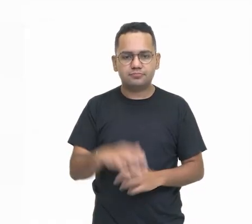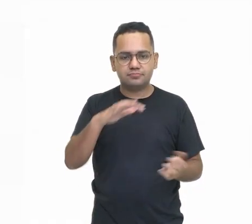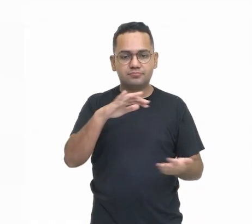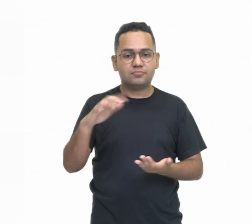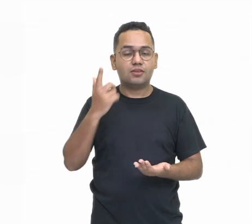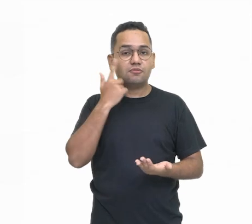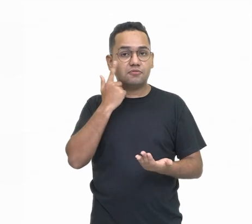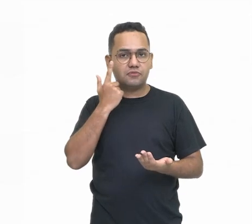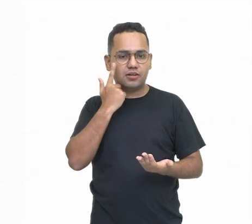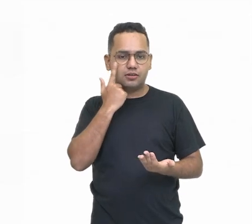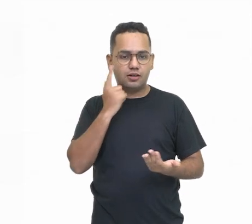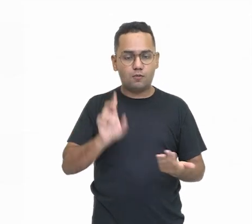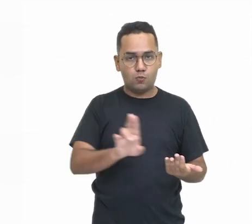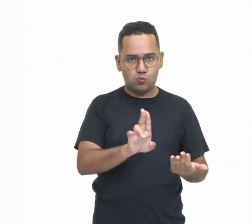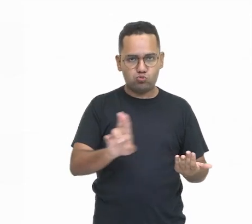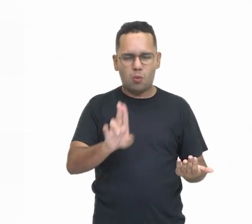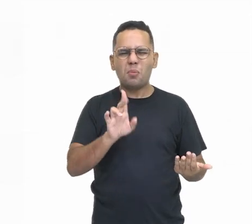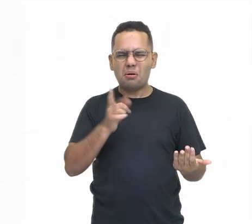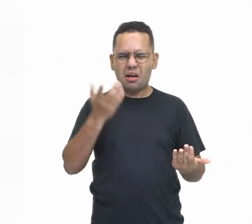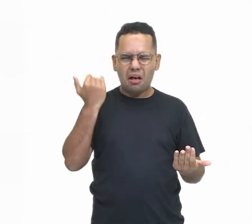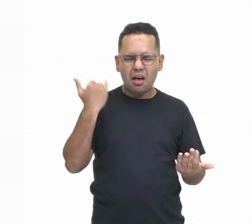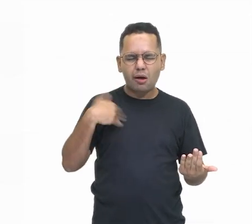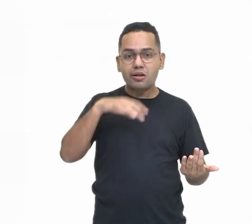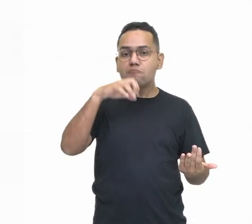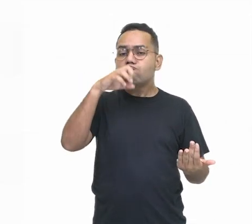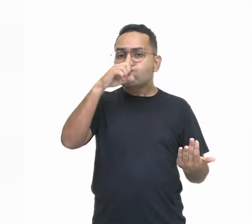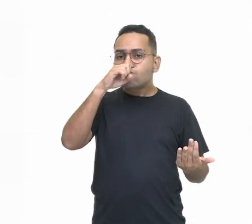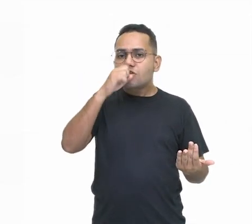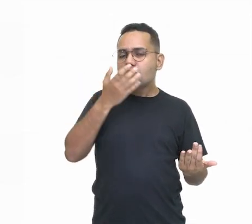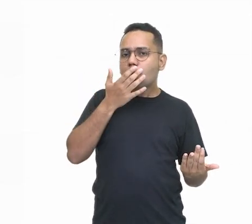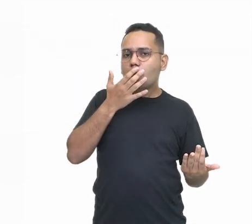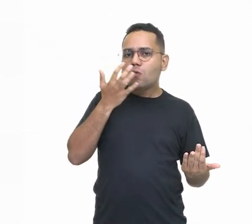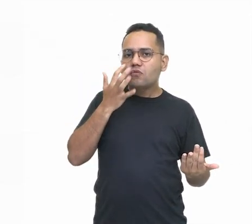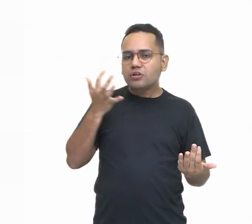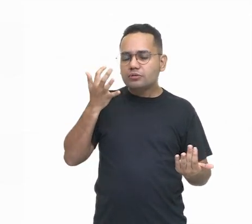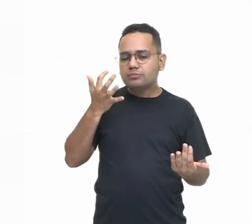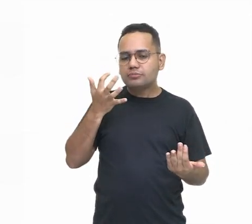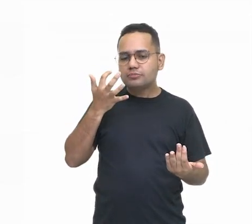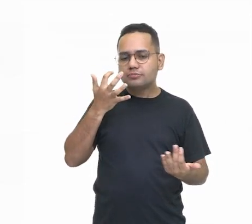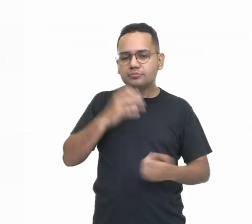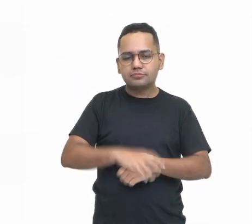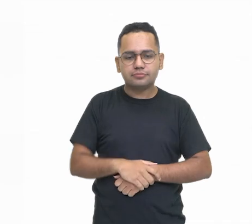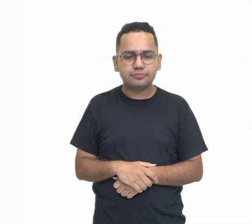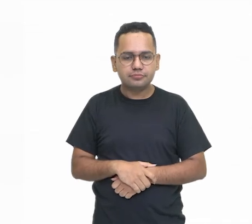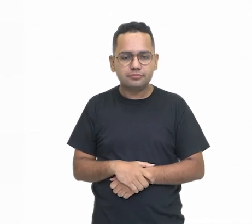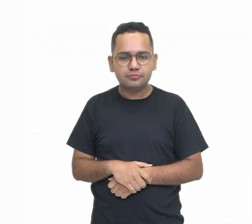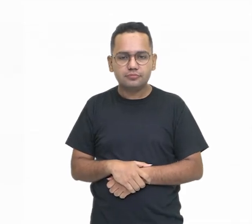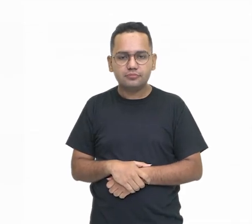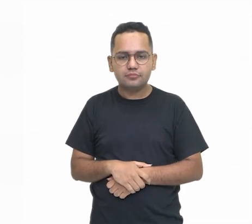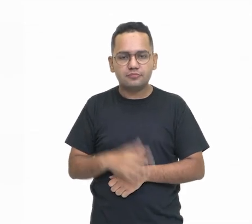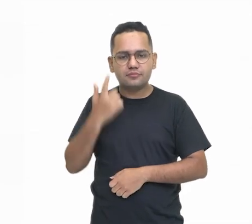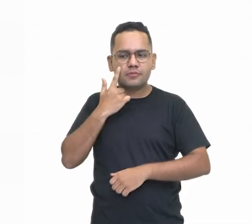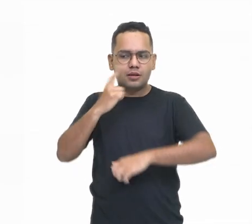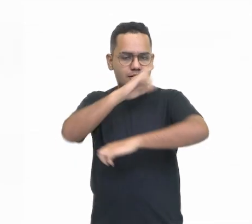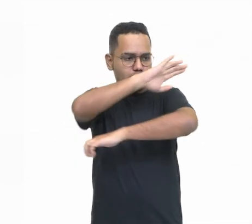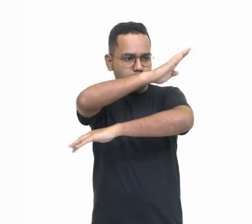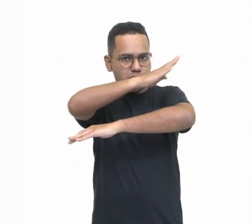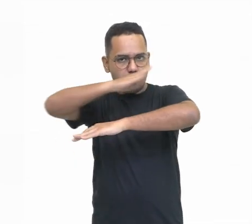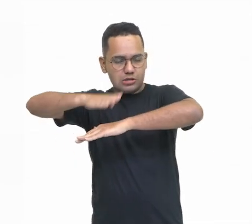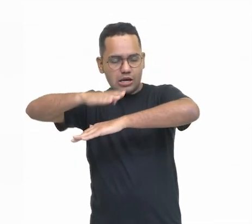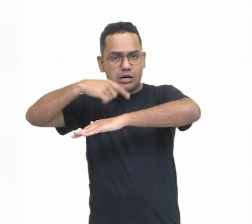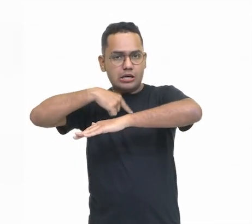dos terraços agrícolas, né, como a gente pode verificar, e que a gente vai já verificar um pouquinho